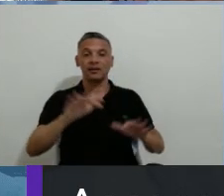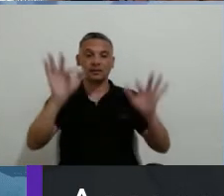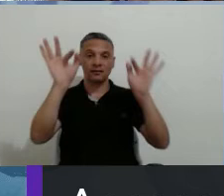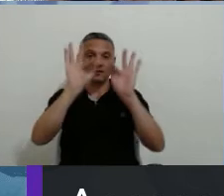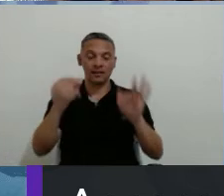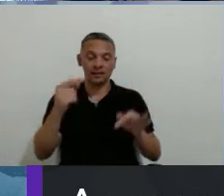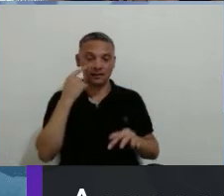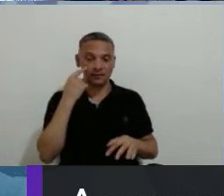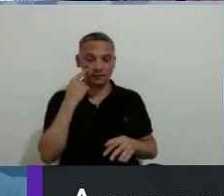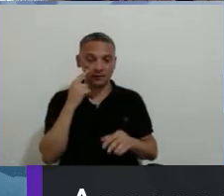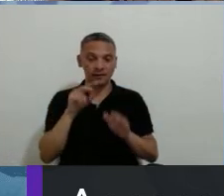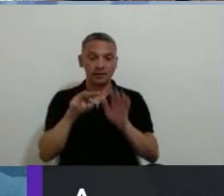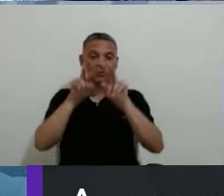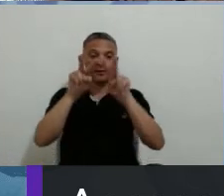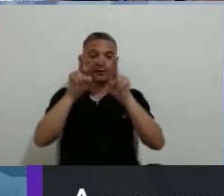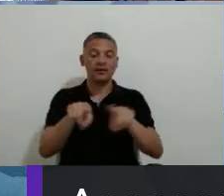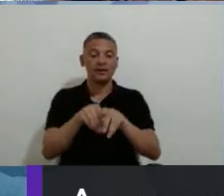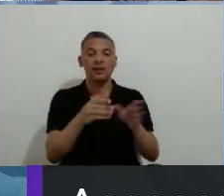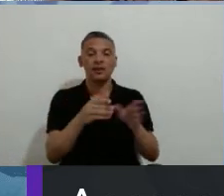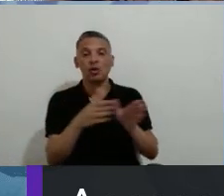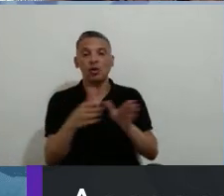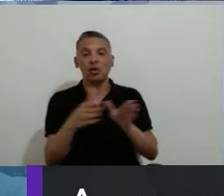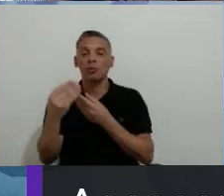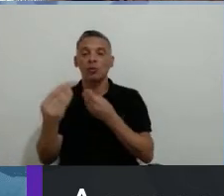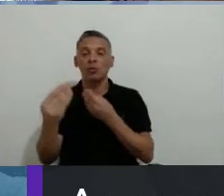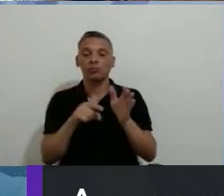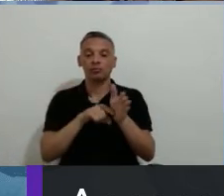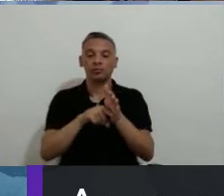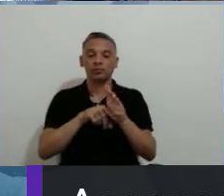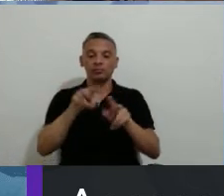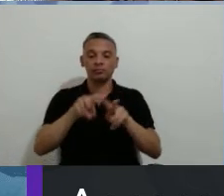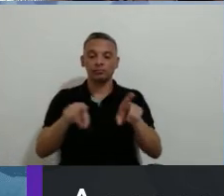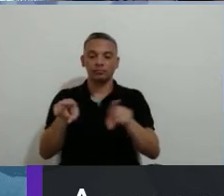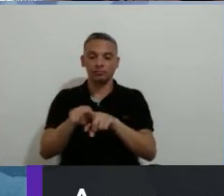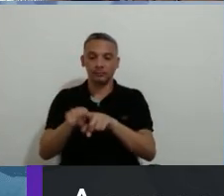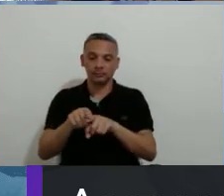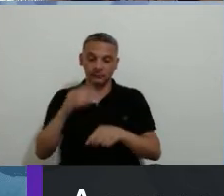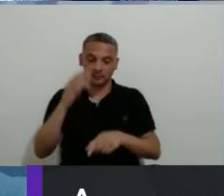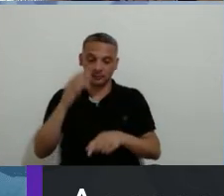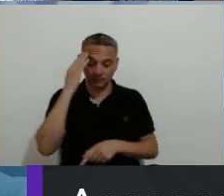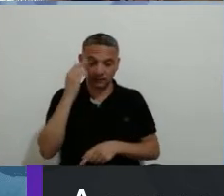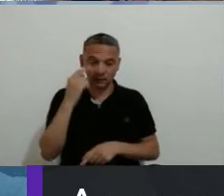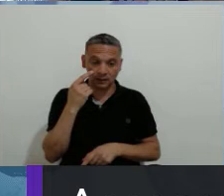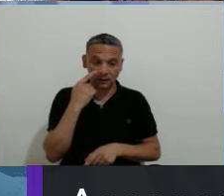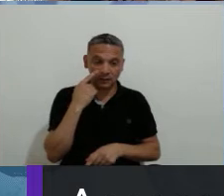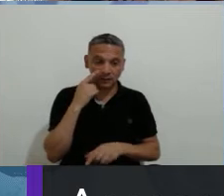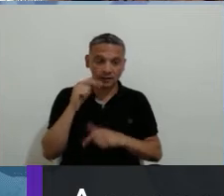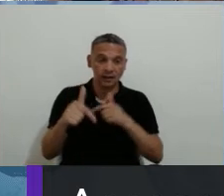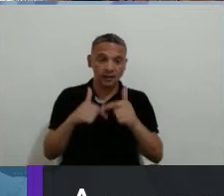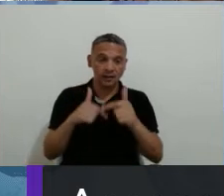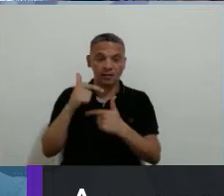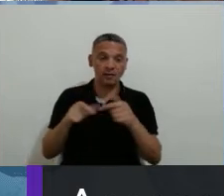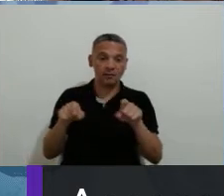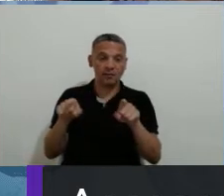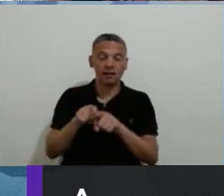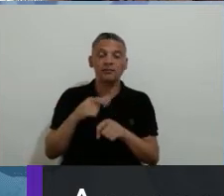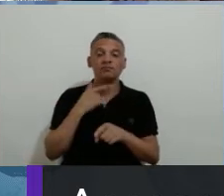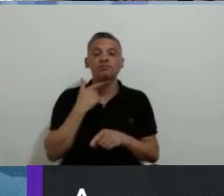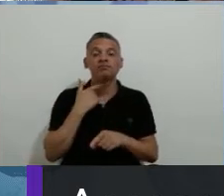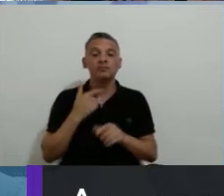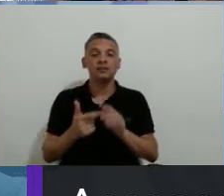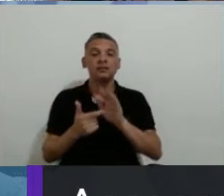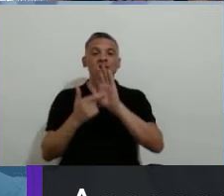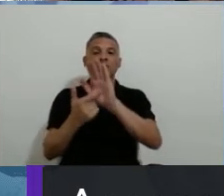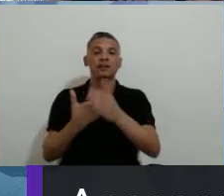o processo de construção desses indicadores na plataforma, né? Nós tivemos o trabalho, o desejo de apresentar alguns dados